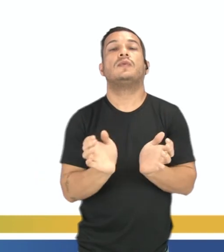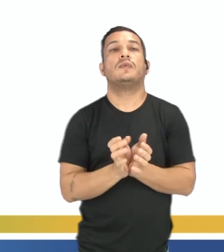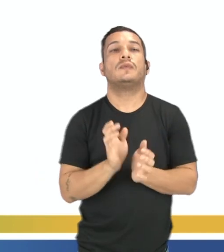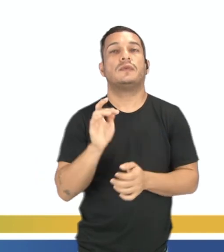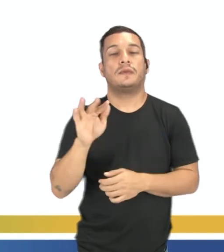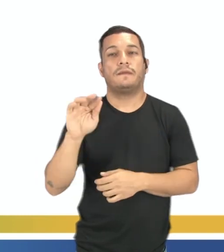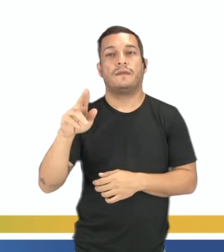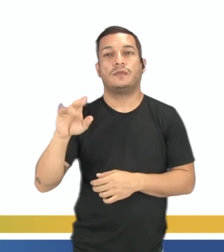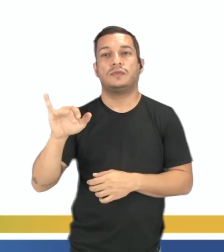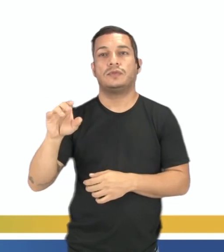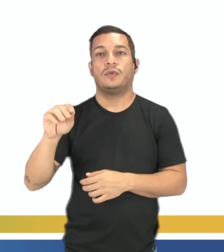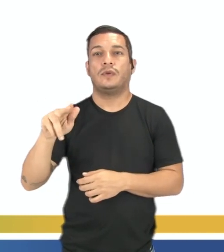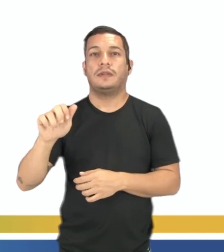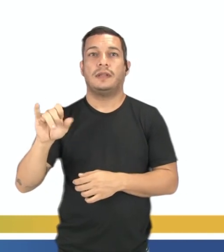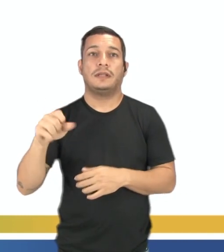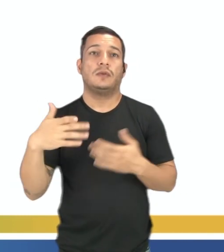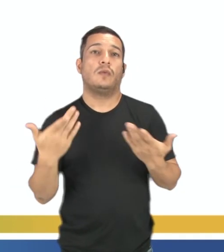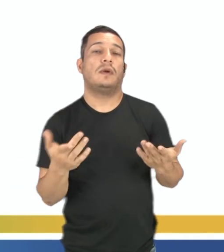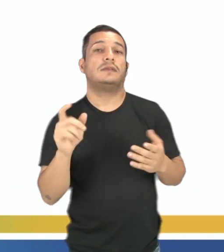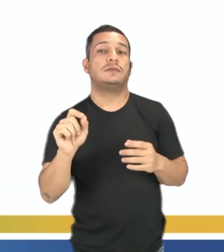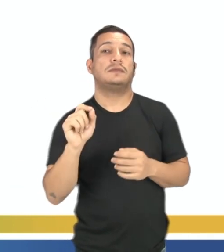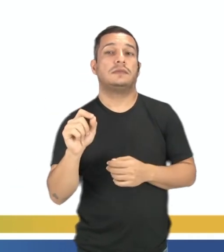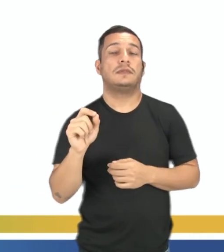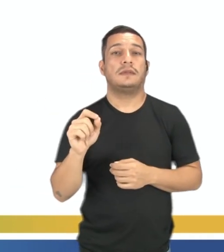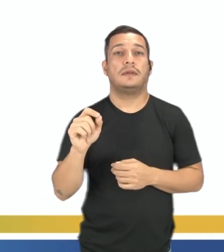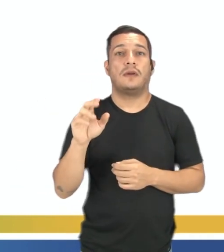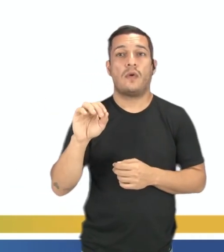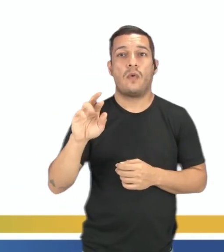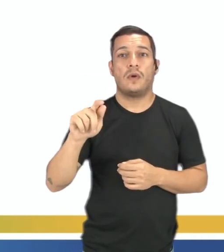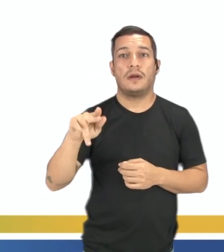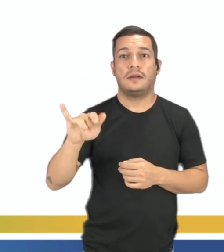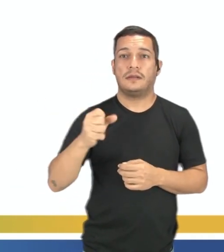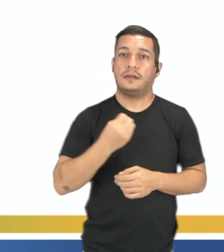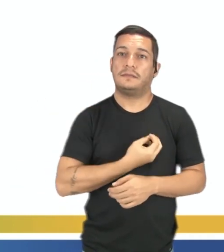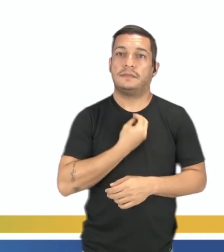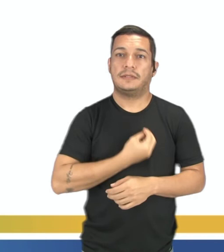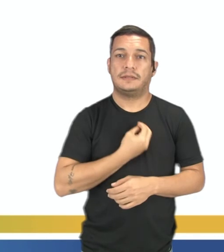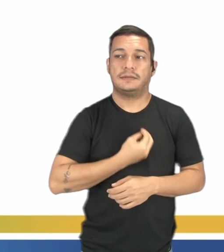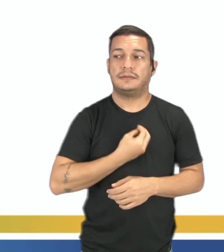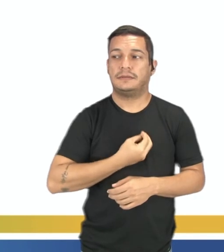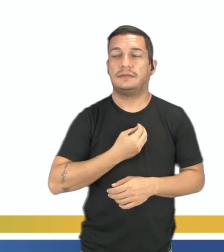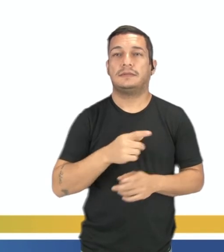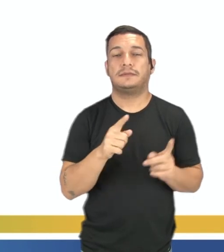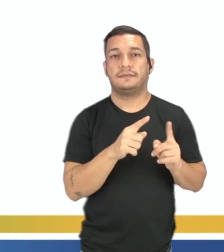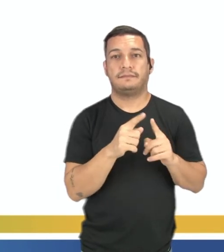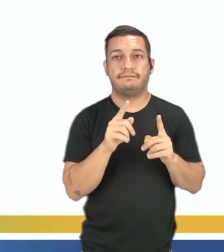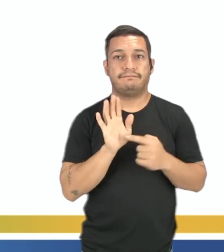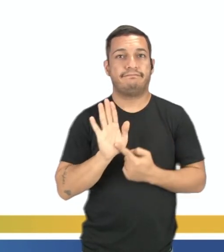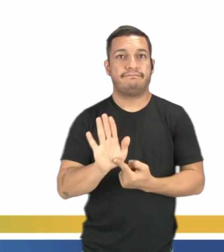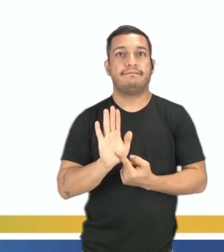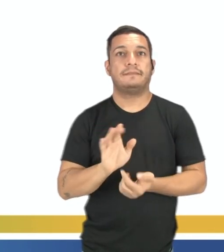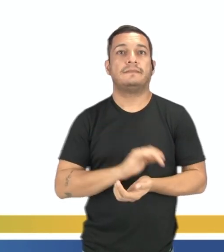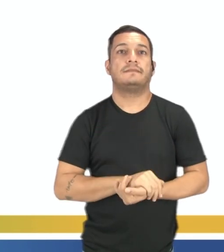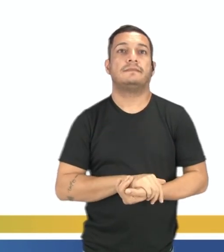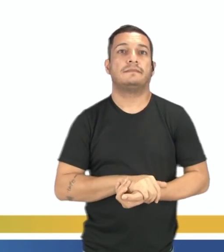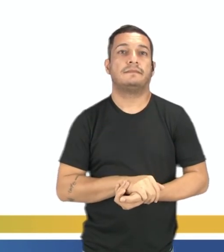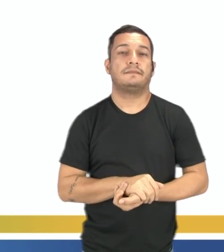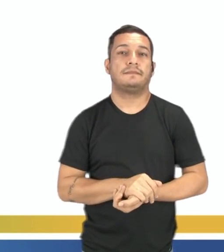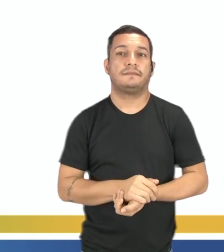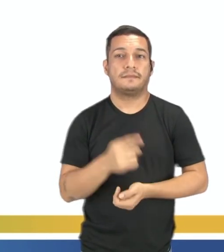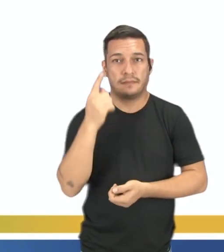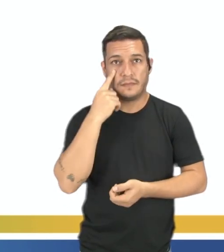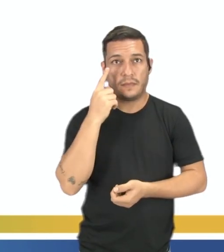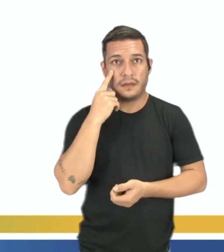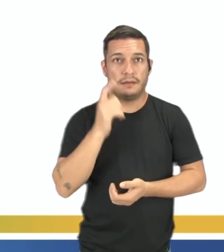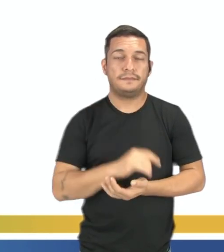grupos funcionais ele quer saber quais as funções orgânicas estão presentes aí beleza gente então